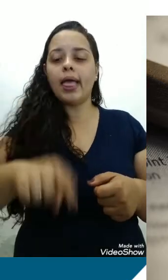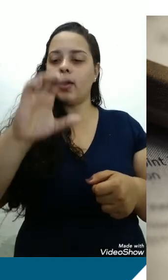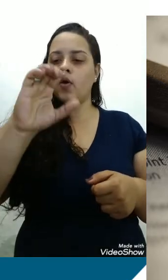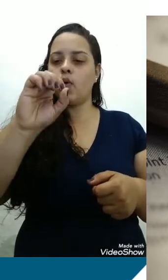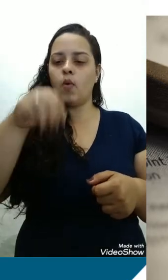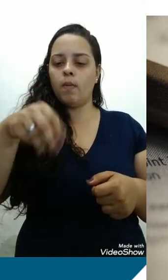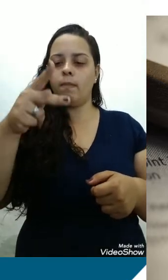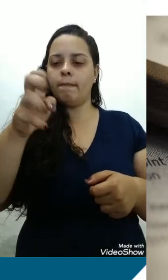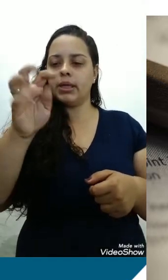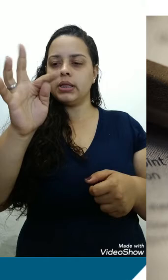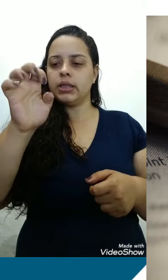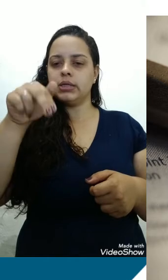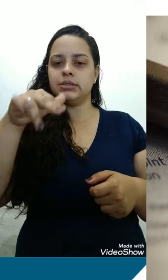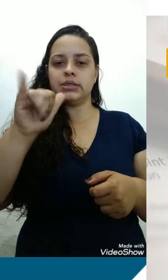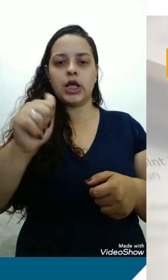seria a competência 2?